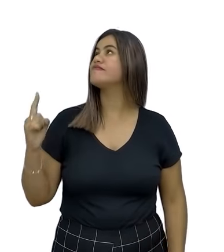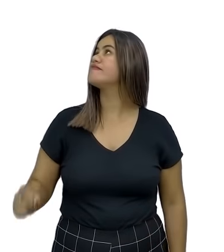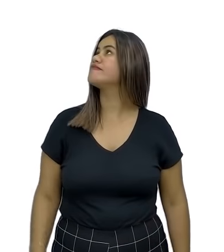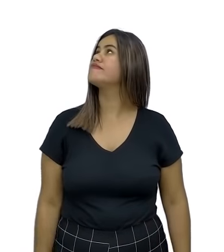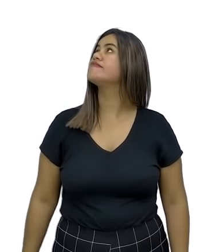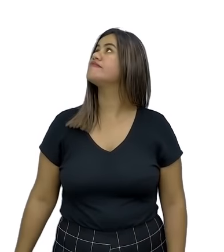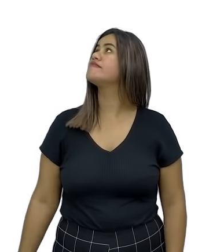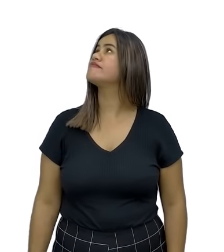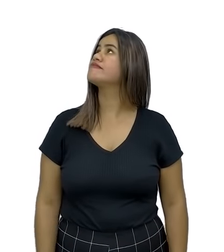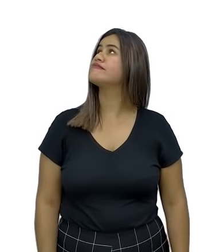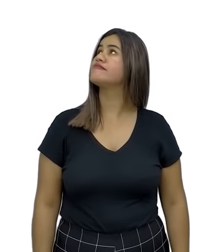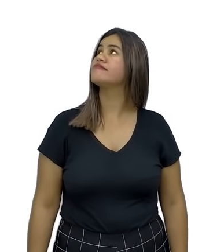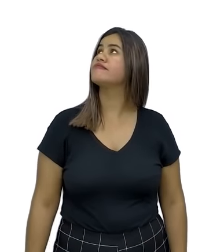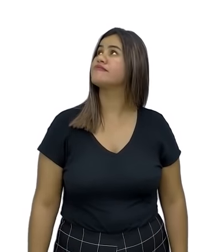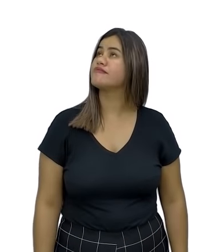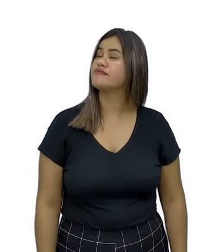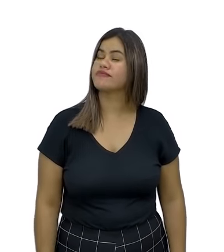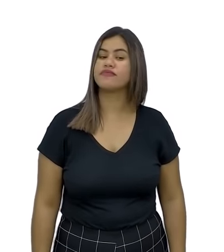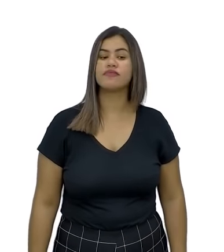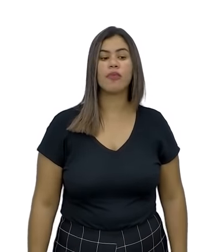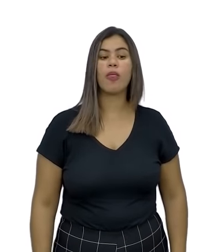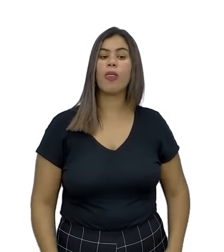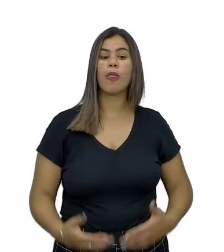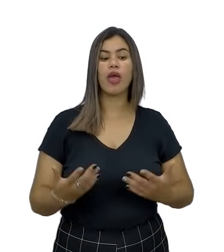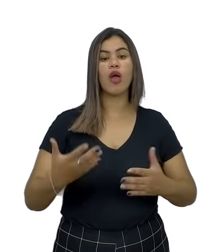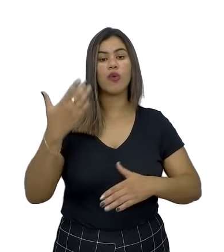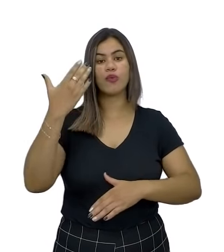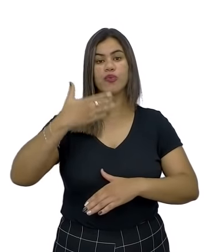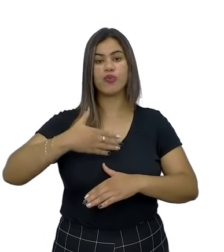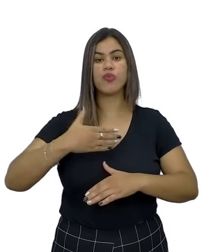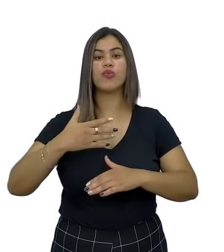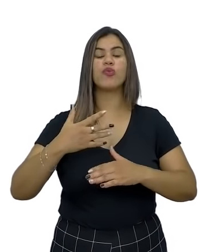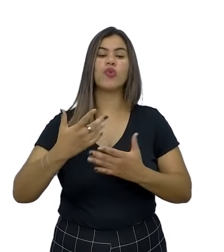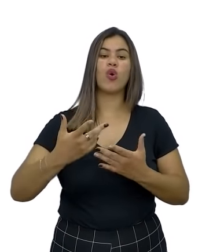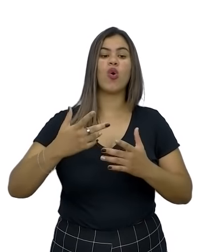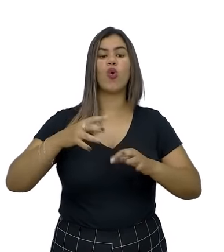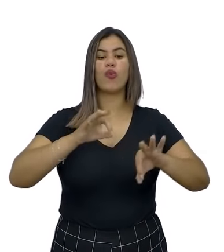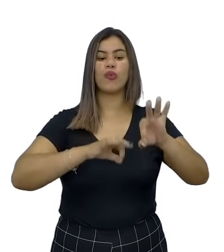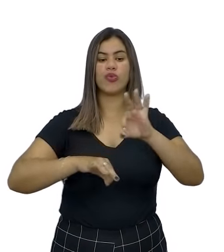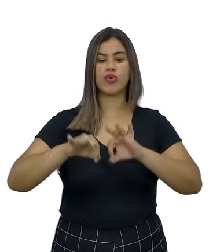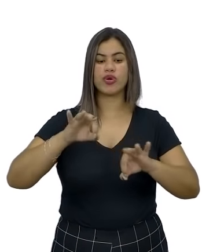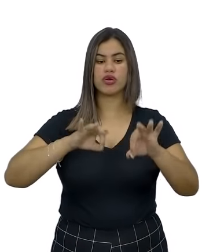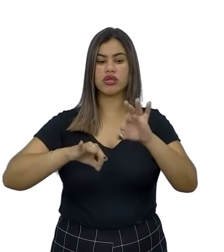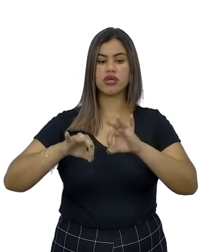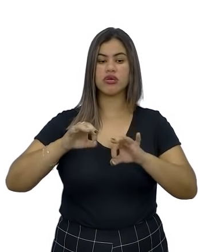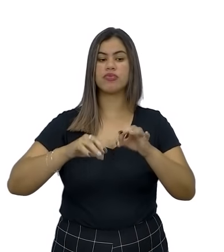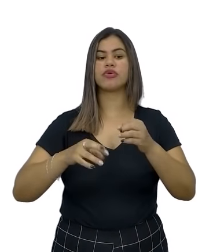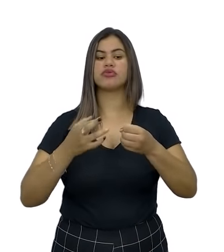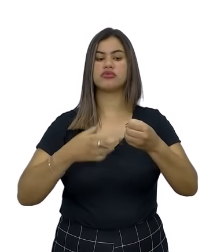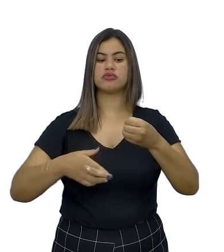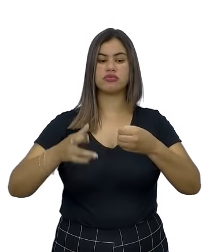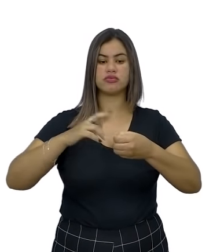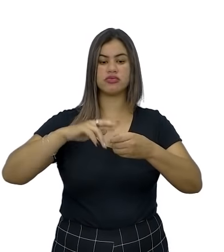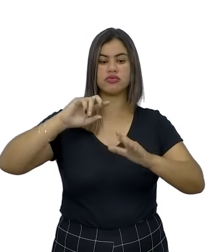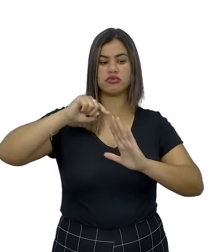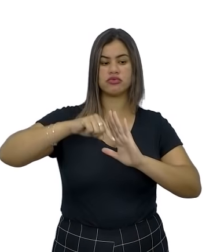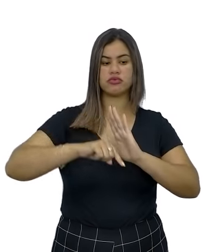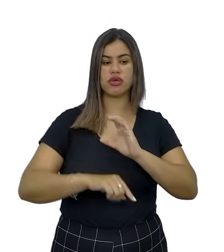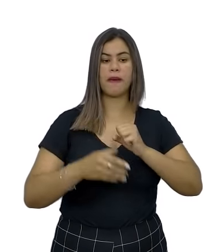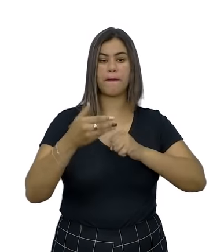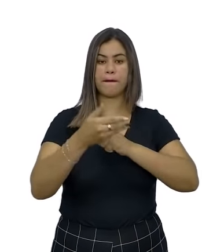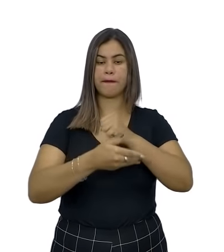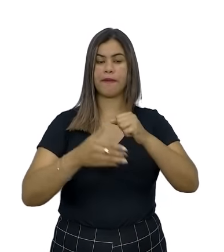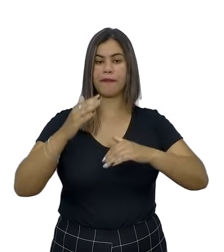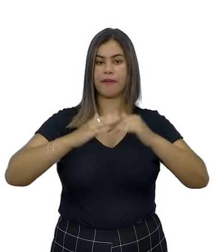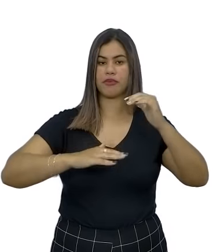é evidenciar a articulação do programa de recuperação e aprofundamento e a matriz de habilidade essencial. A gente